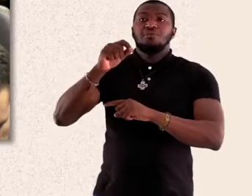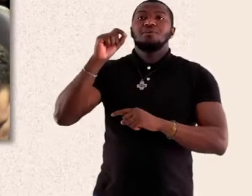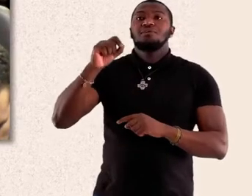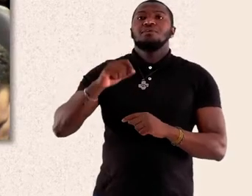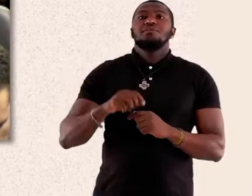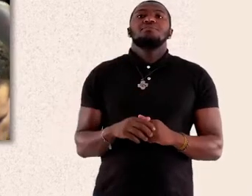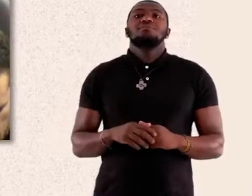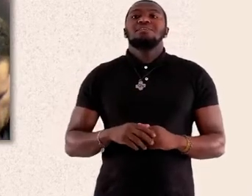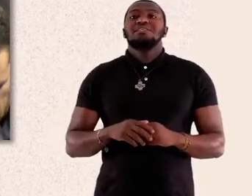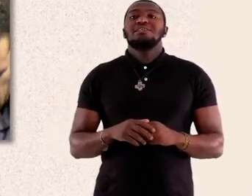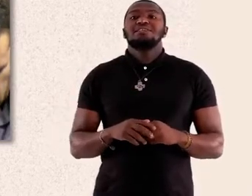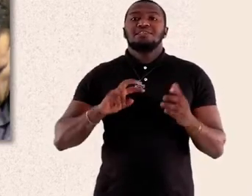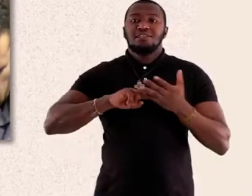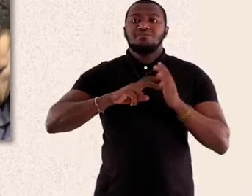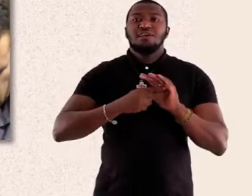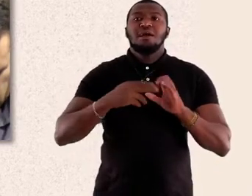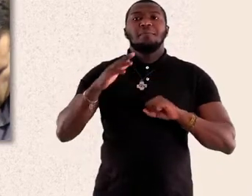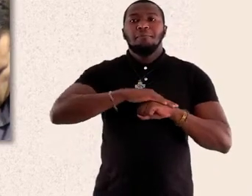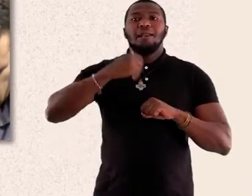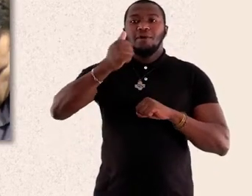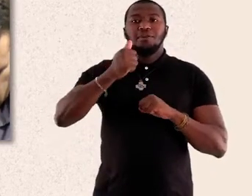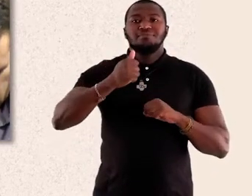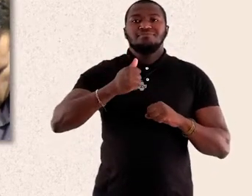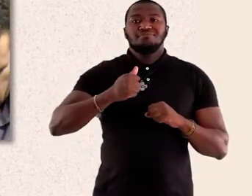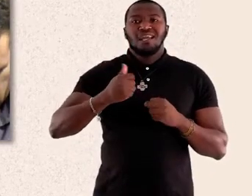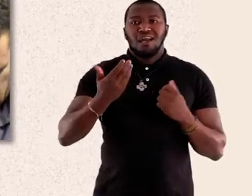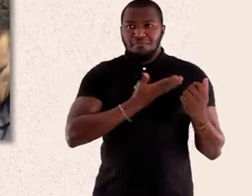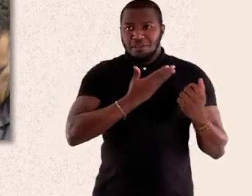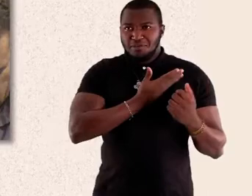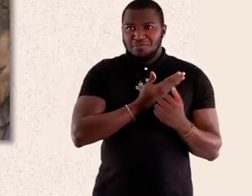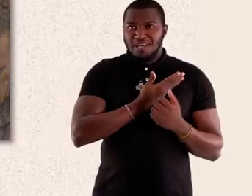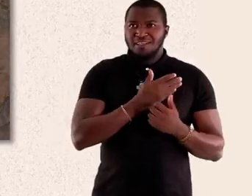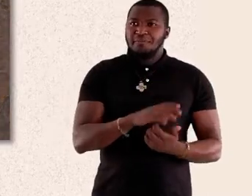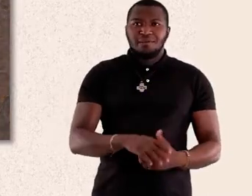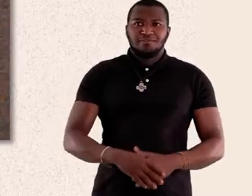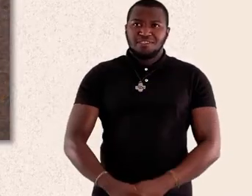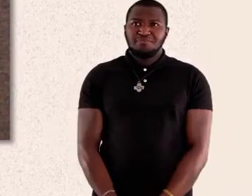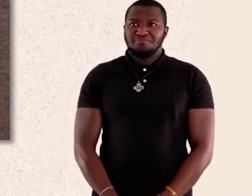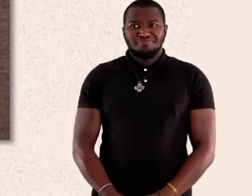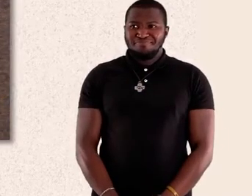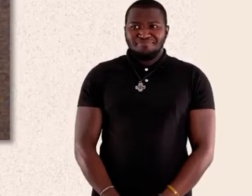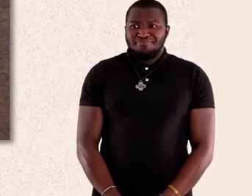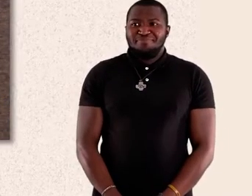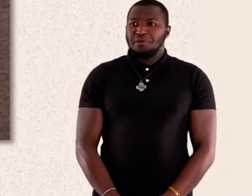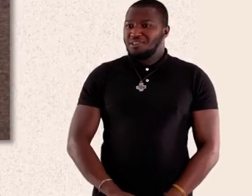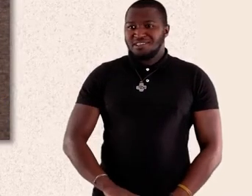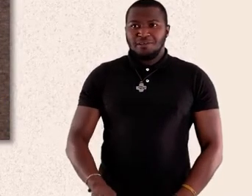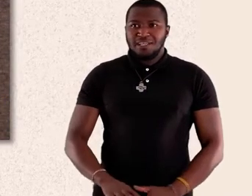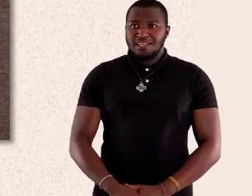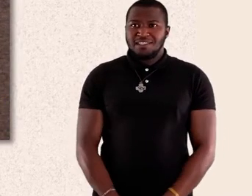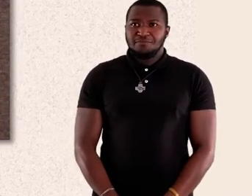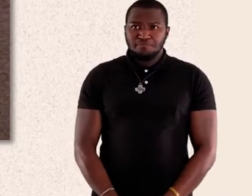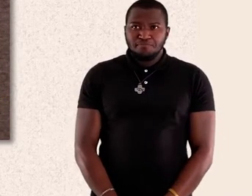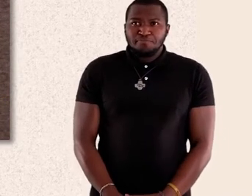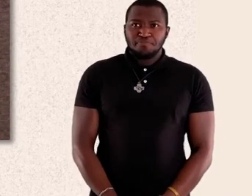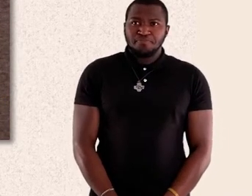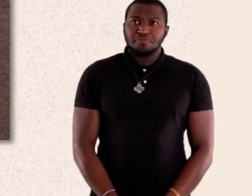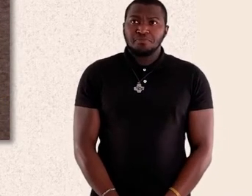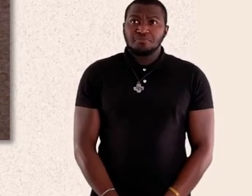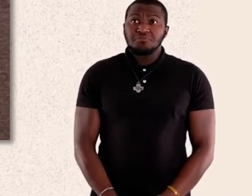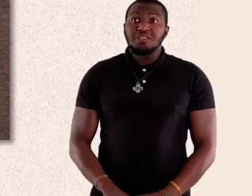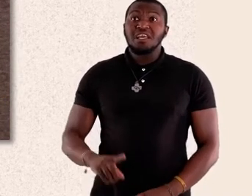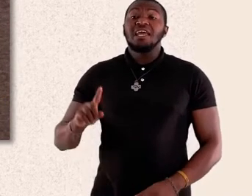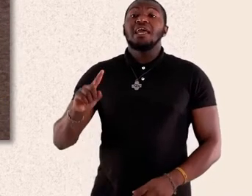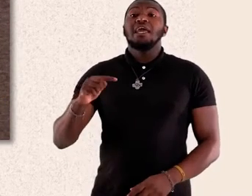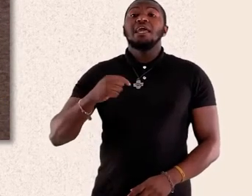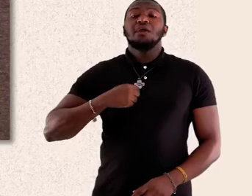todas qual das duas situações e essa é uma pergunta muito interessante que eu não sei